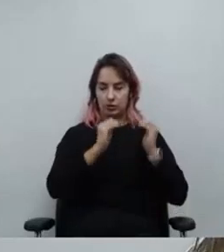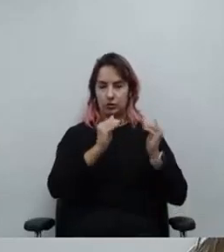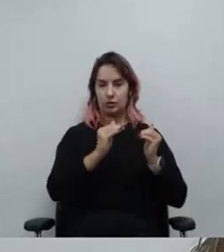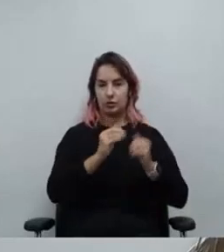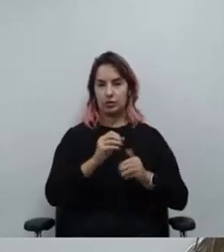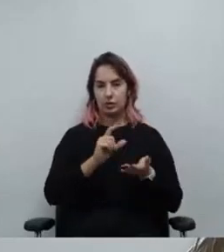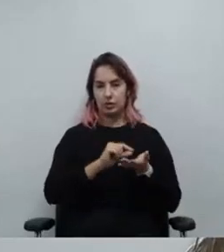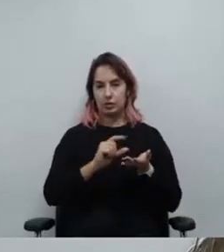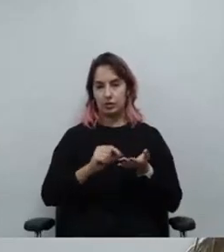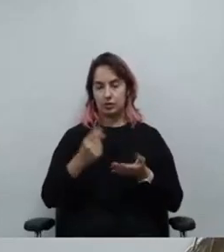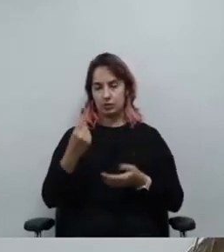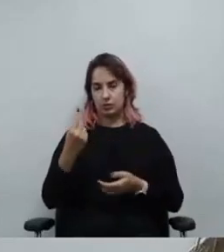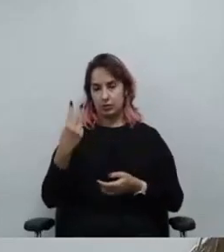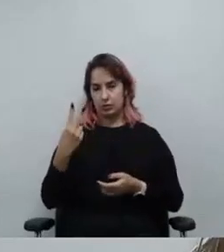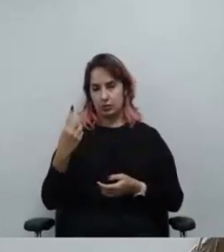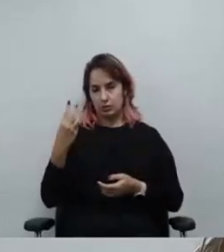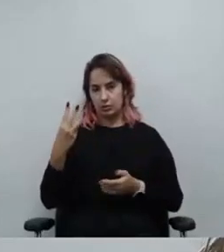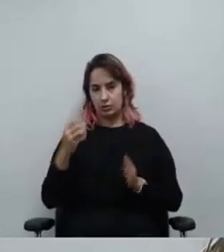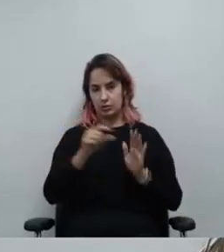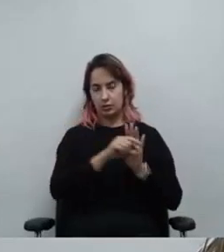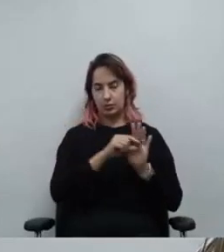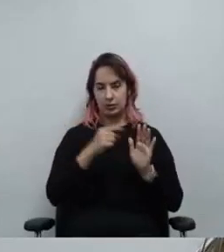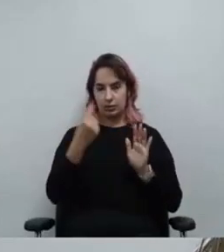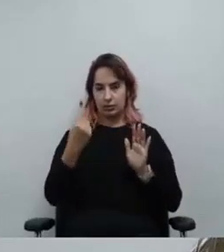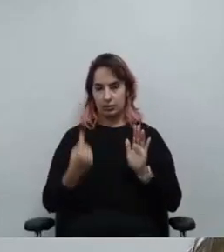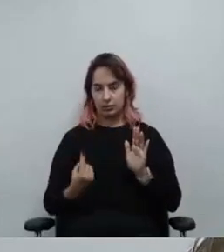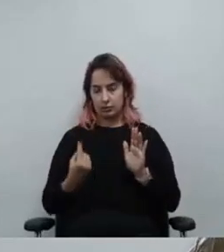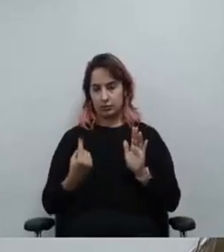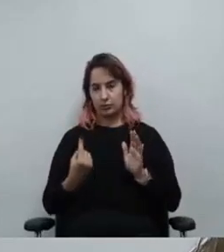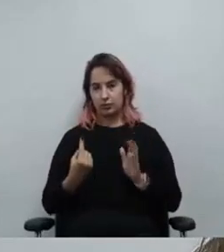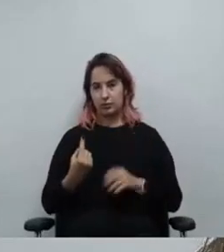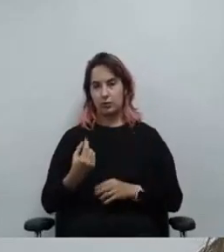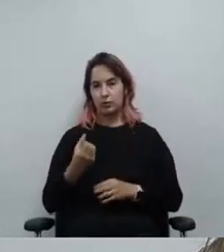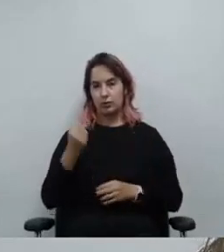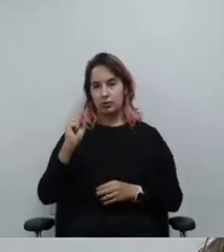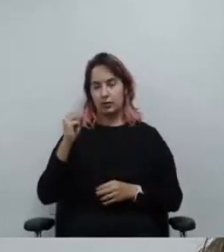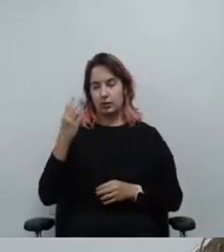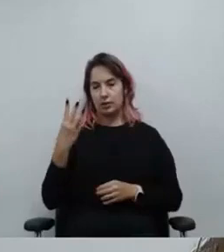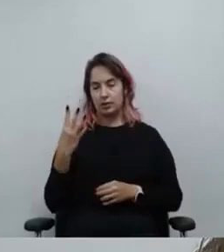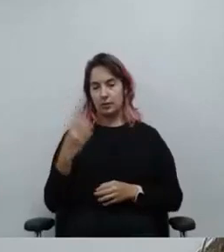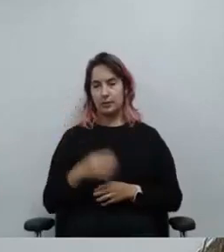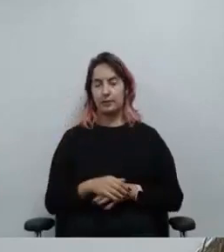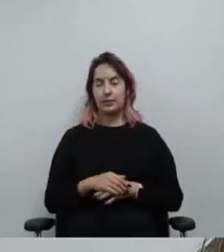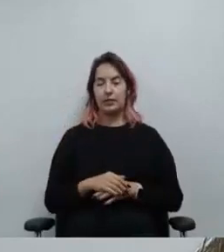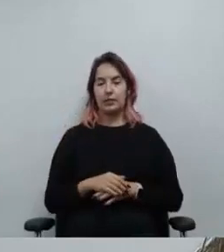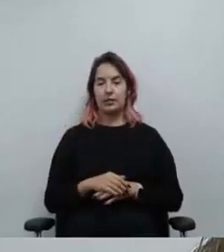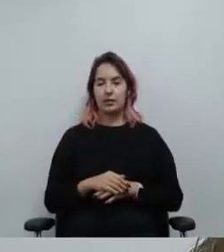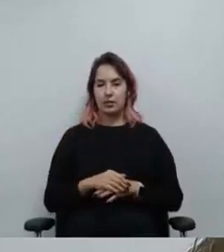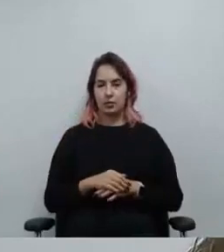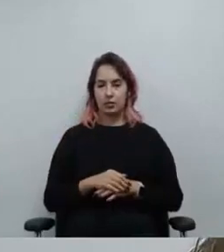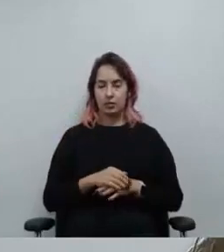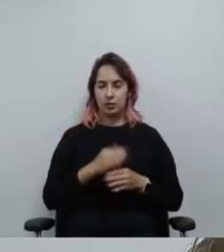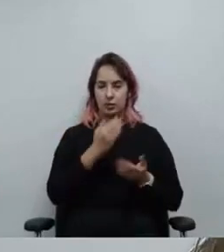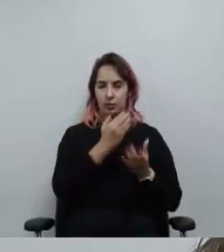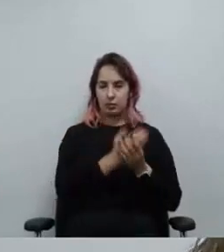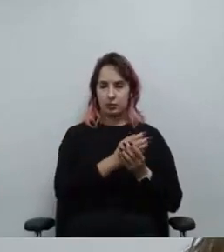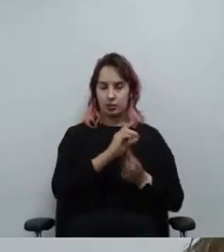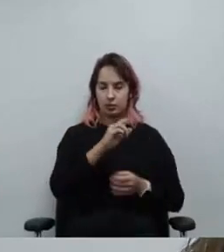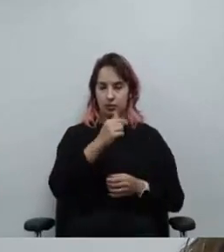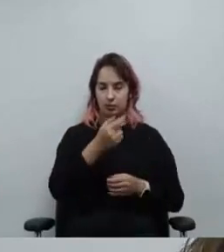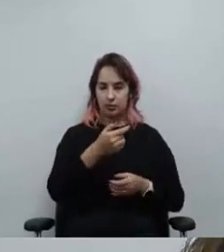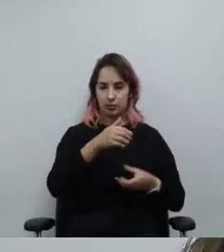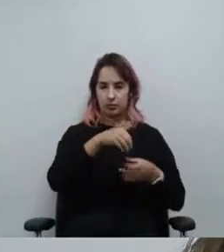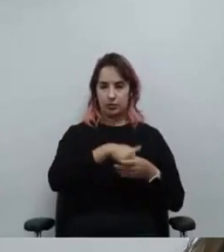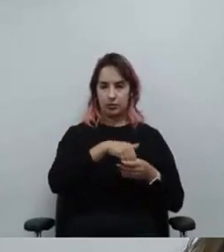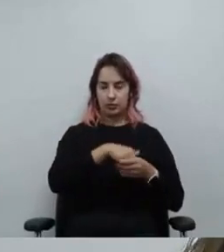termos do artigo 123, parágrafo único da Lei Complementar 80 de 94. O processo foi à pauta para votação no Conselho Superior, tendo